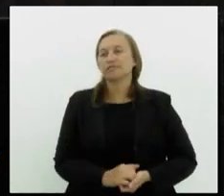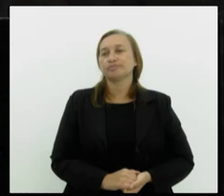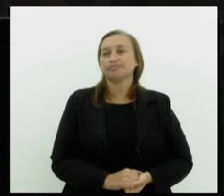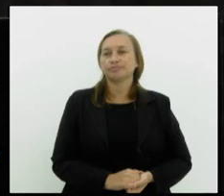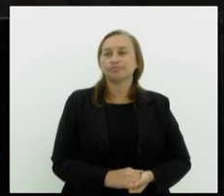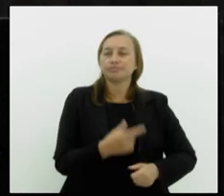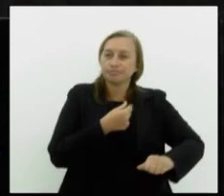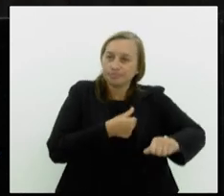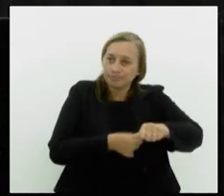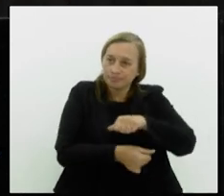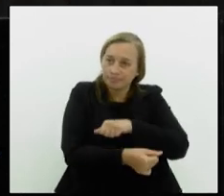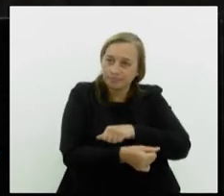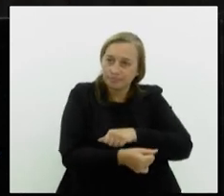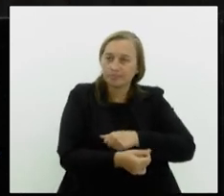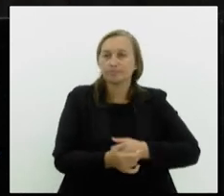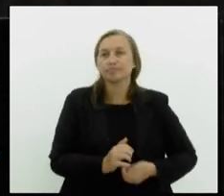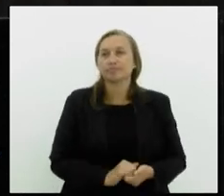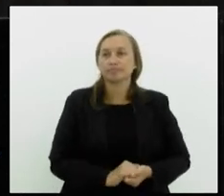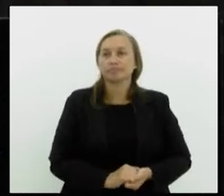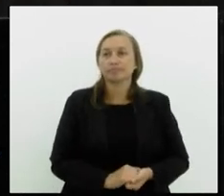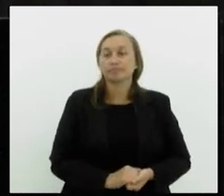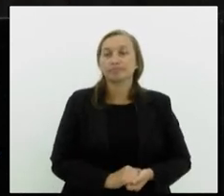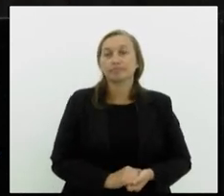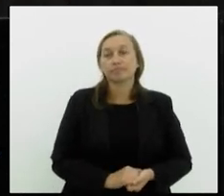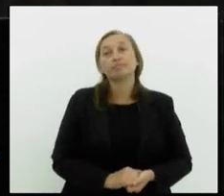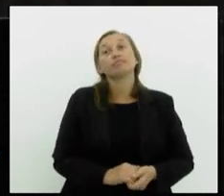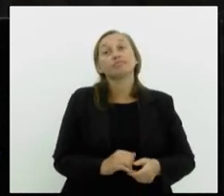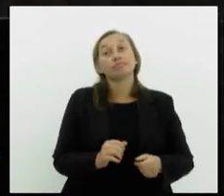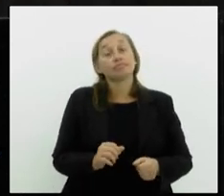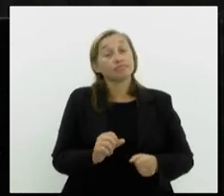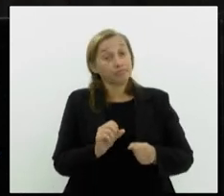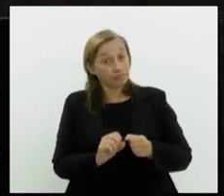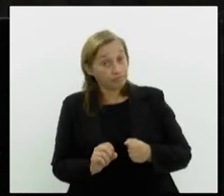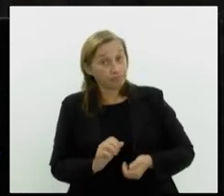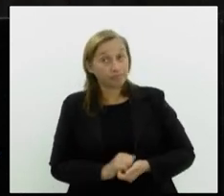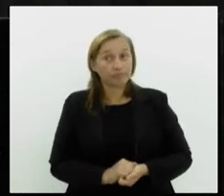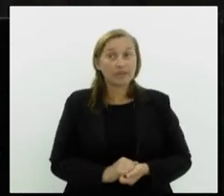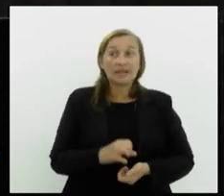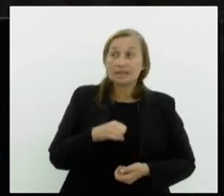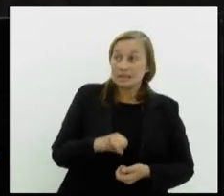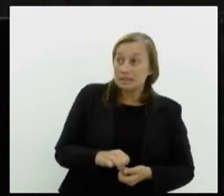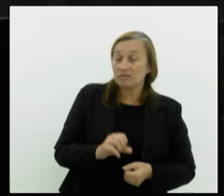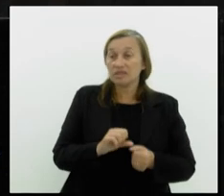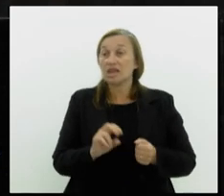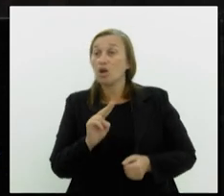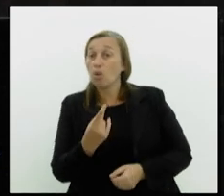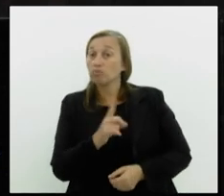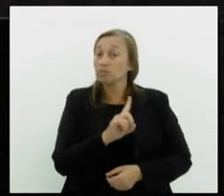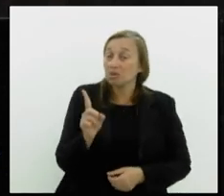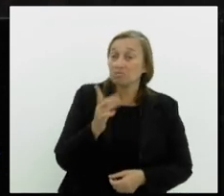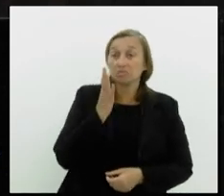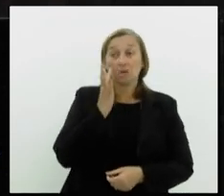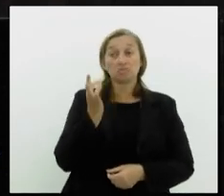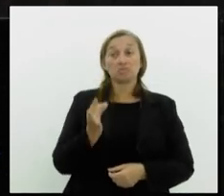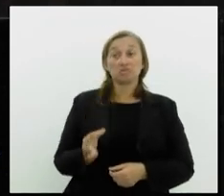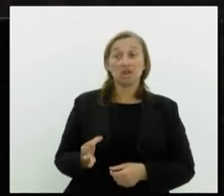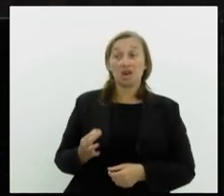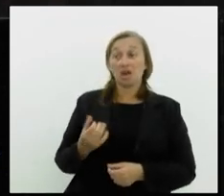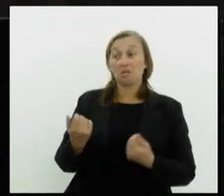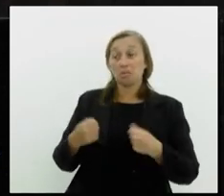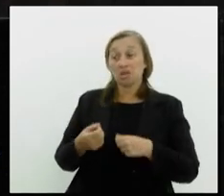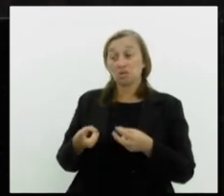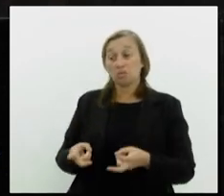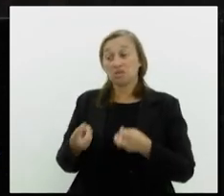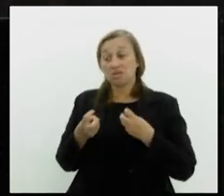dos investimentos que deveriam ser feitos. Se foram feitos ou não, evidentemente, tem que se verificar.